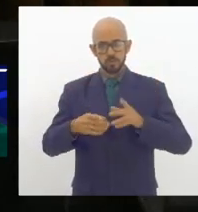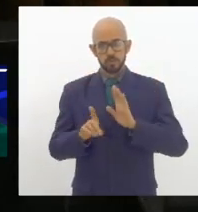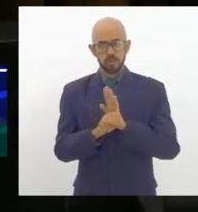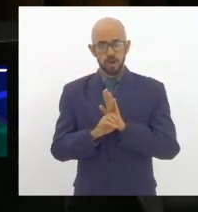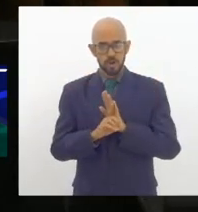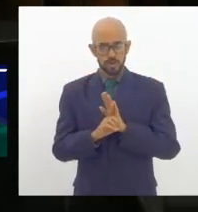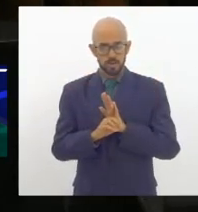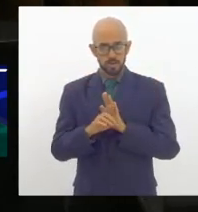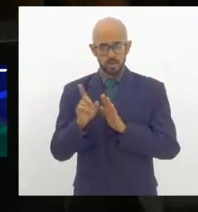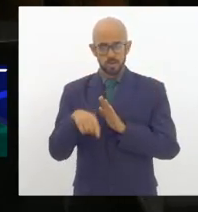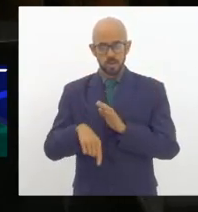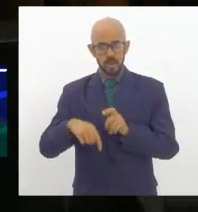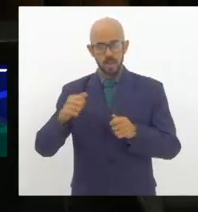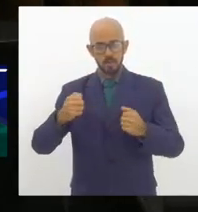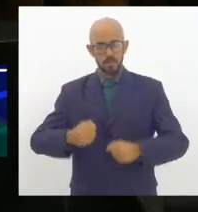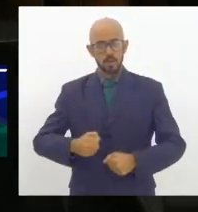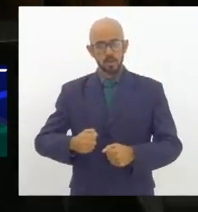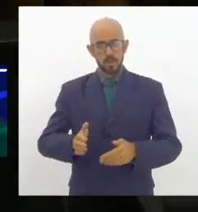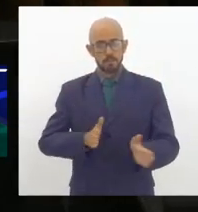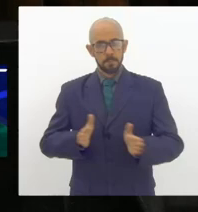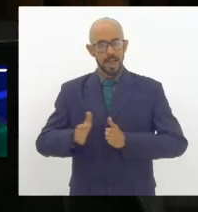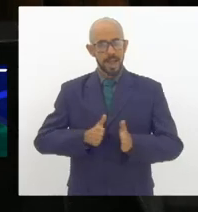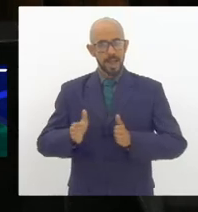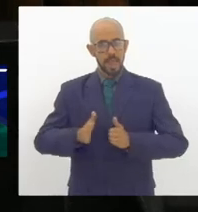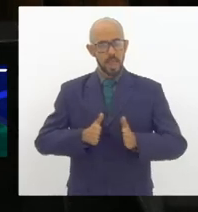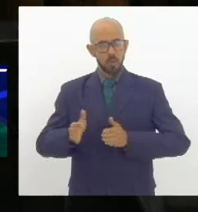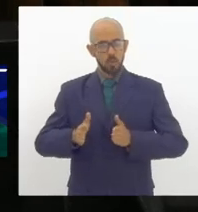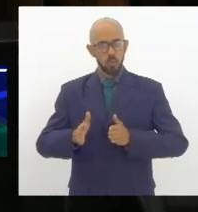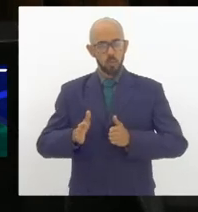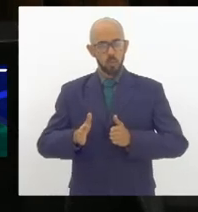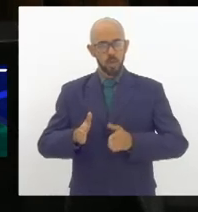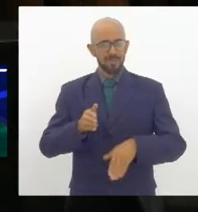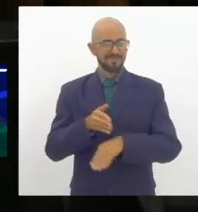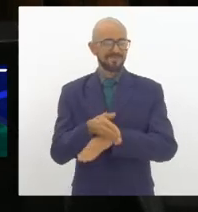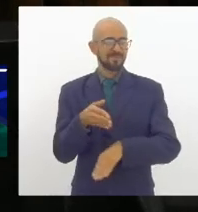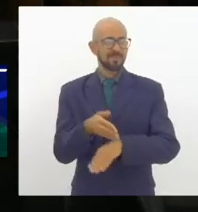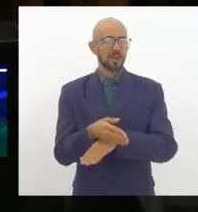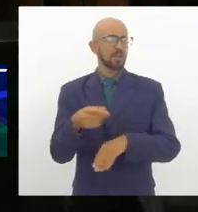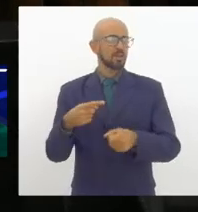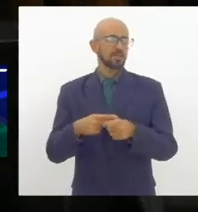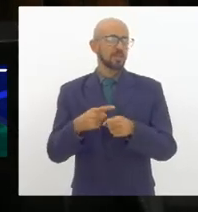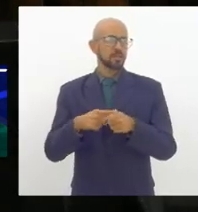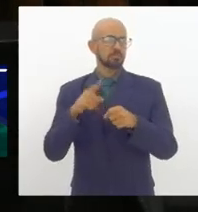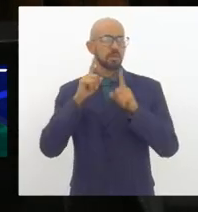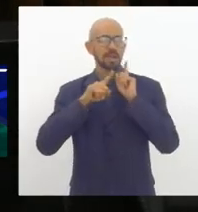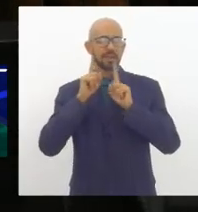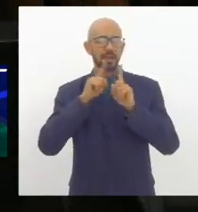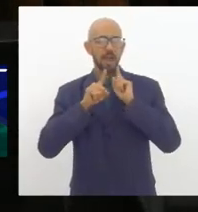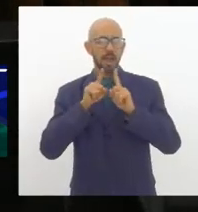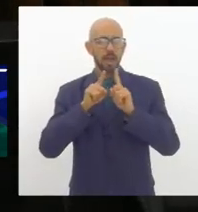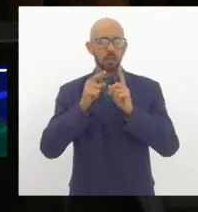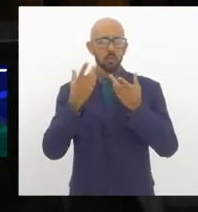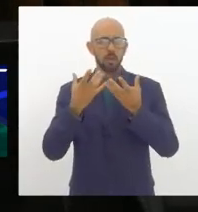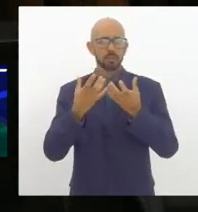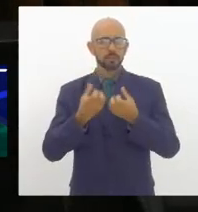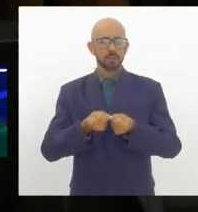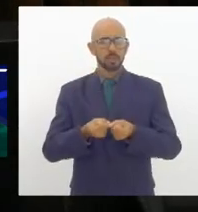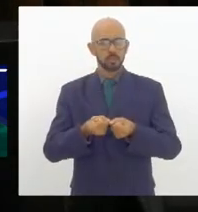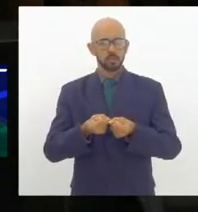e eu Poder Paralelo tomando conta da cidade de Maricá é um anuência